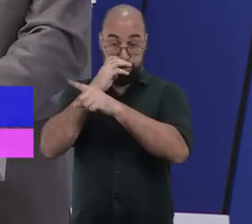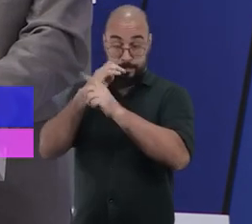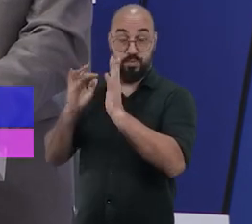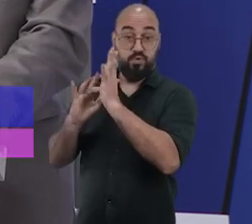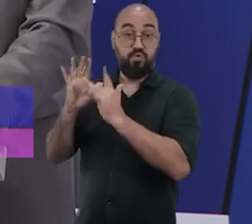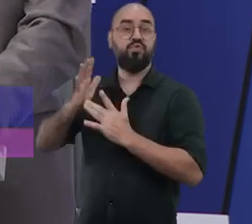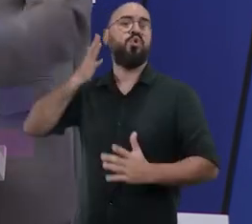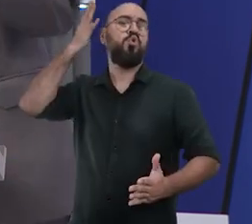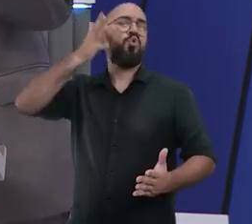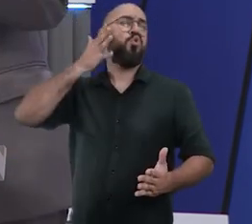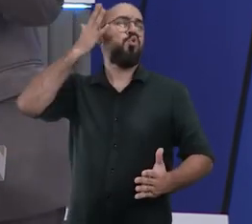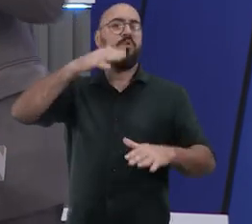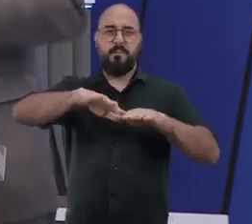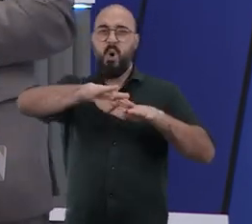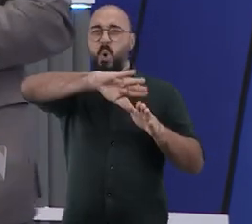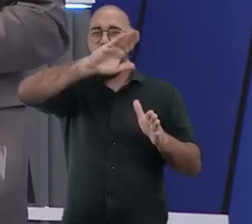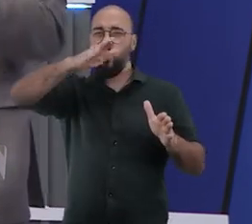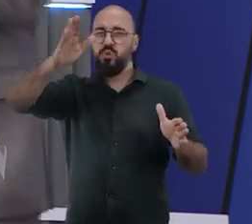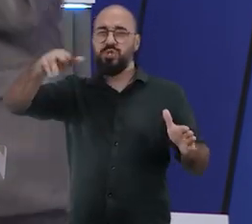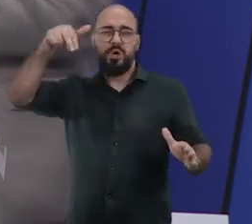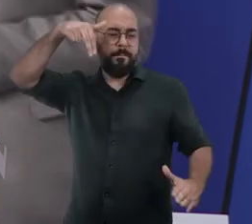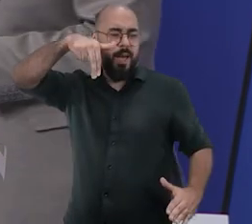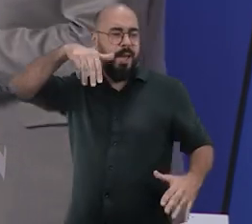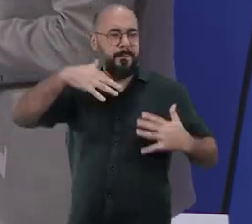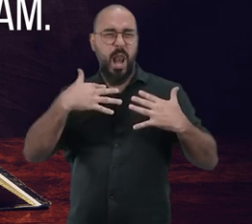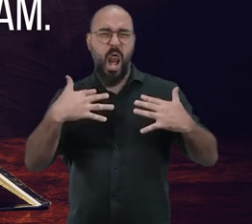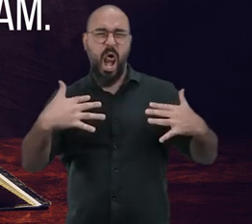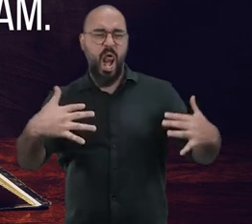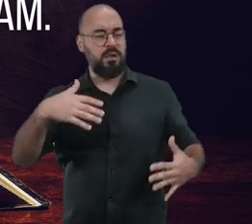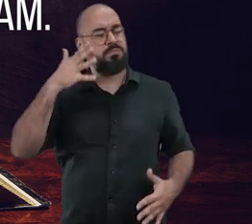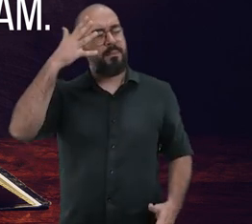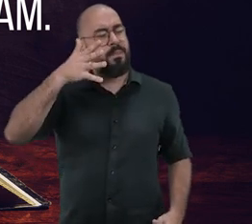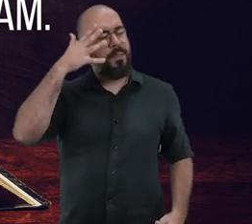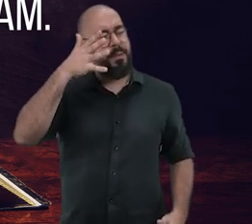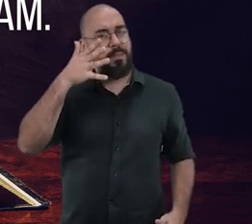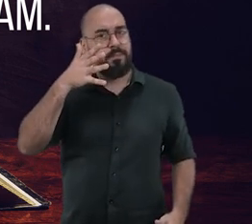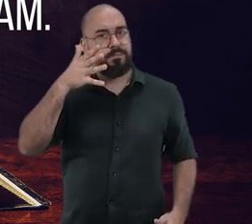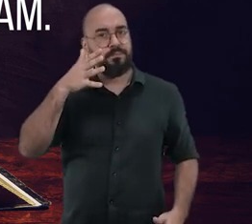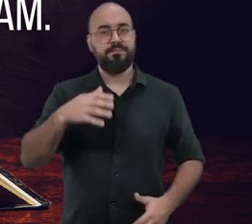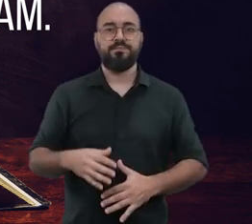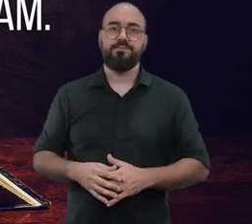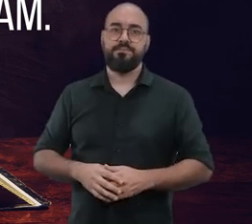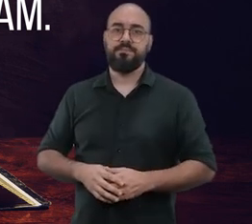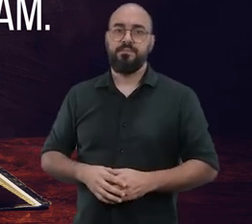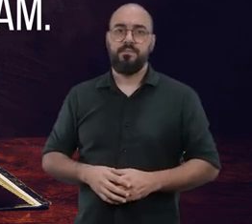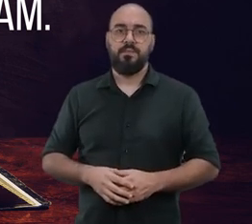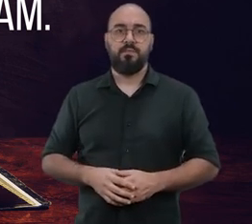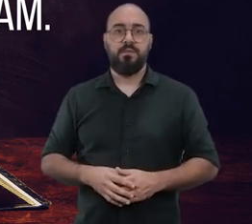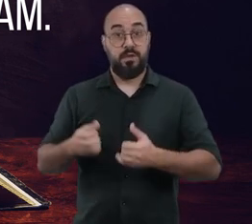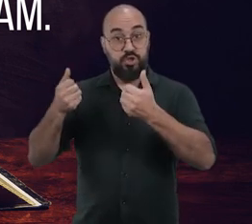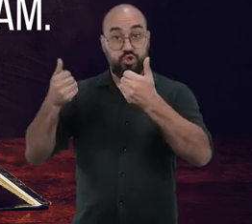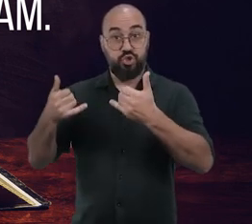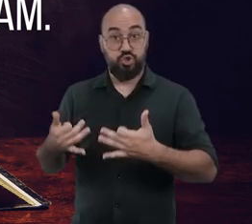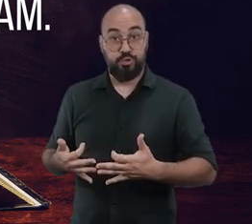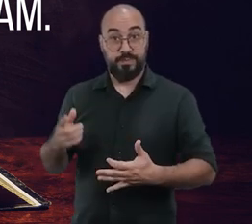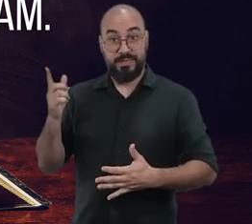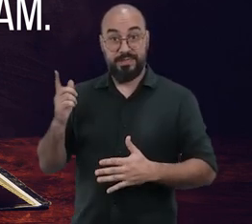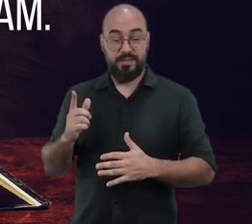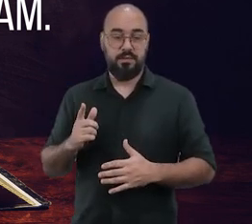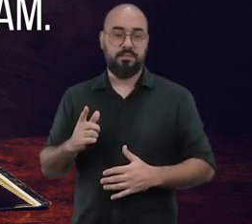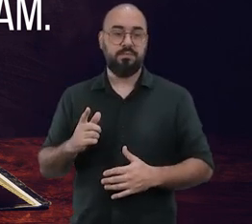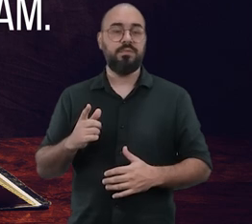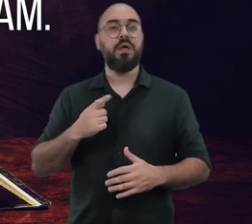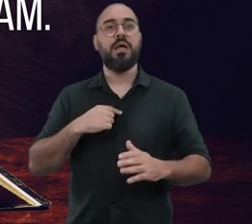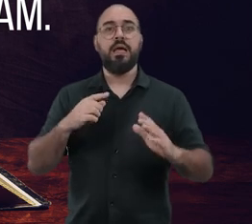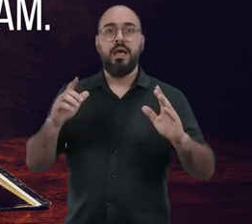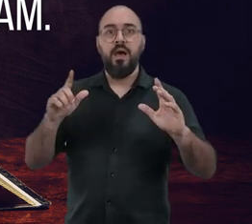do Monte. E lá ele vai dizer o seguinte, venha comigo a Bíblia. Entrem pela porta estreita, porque larga